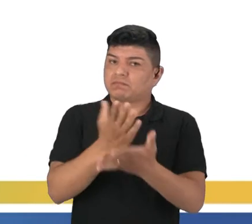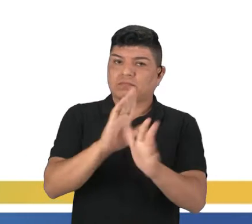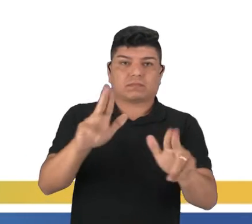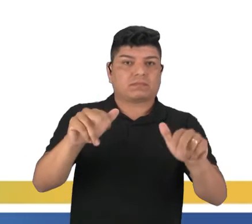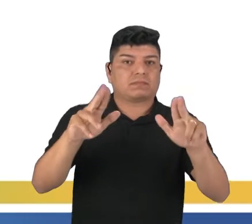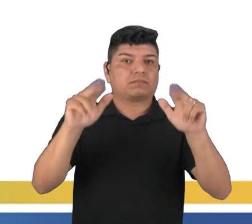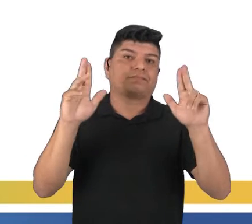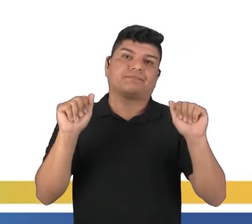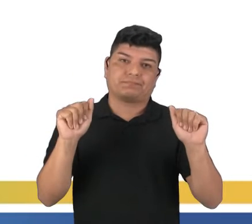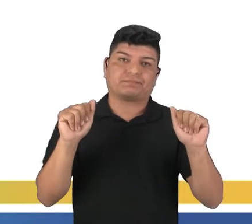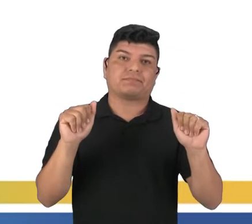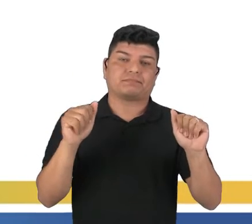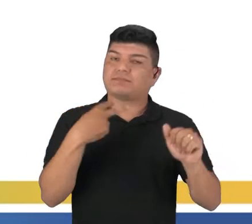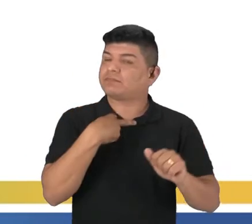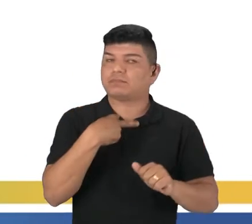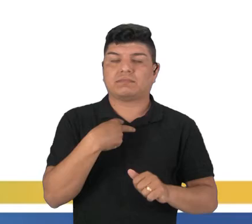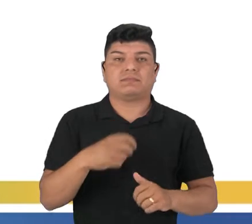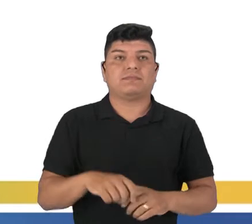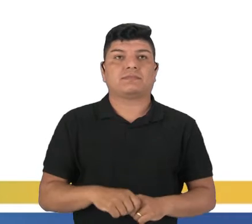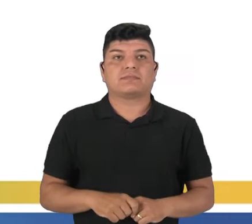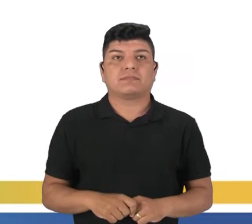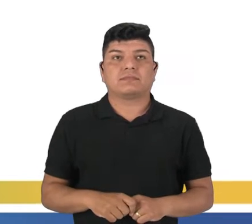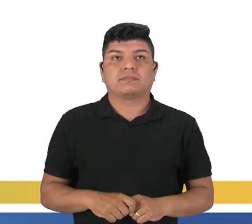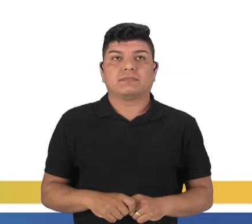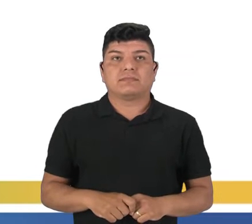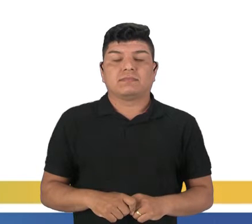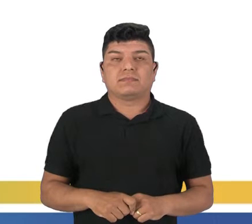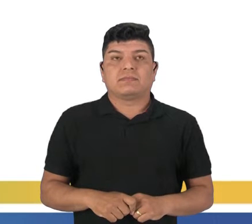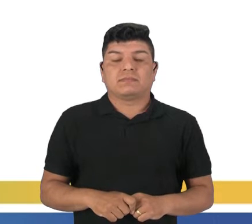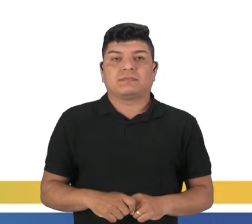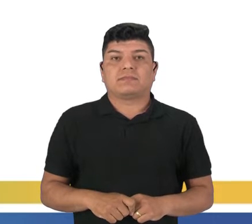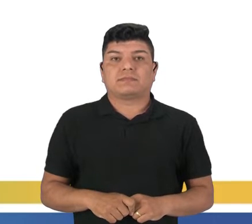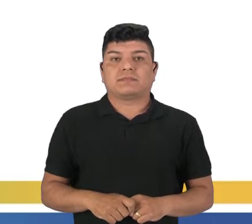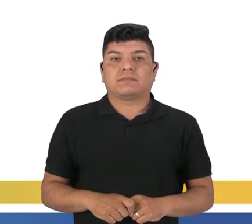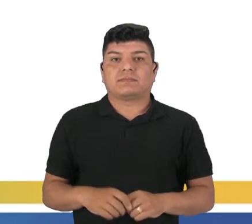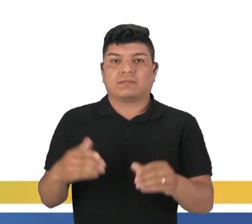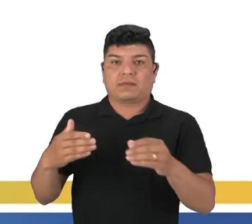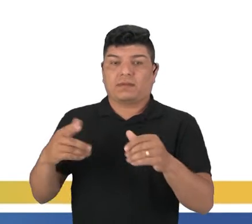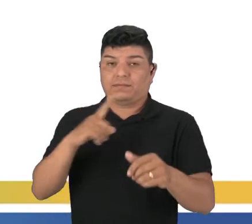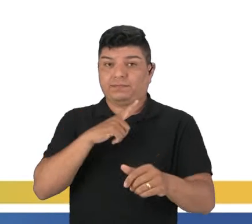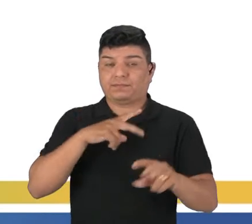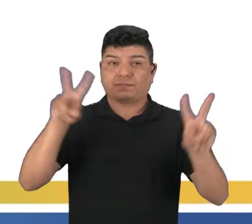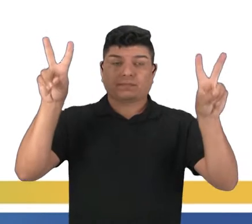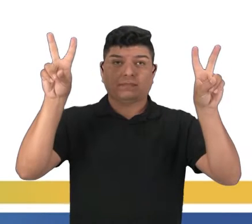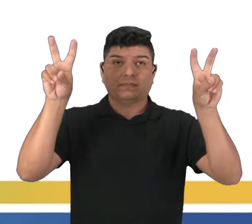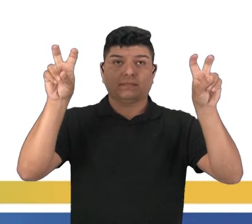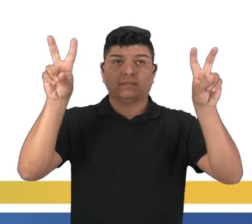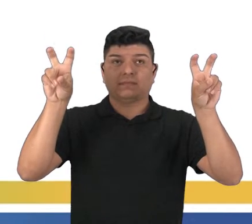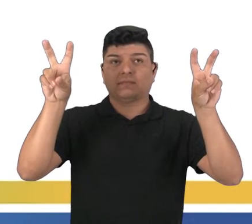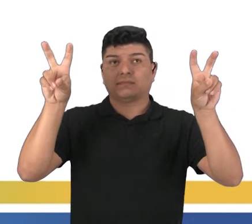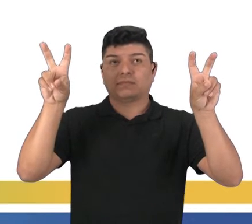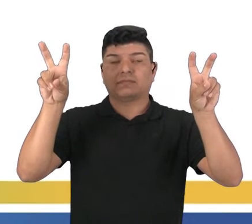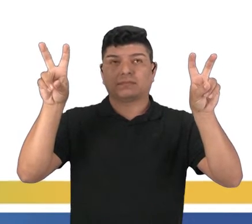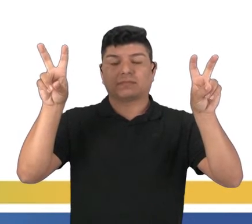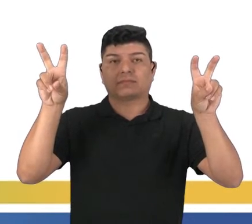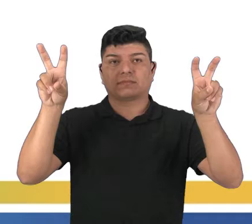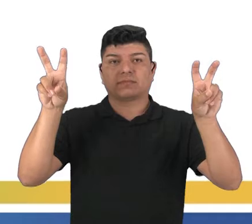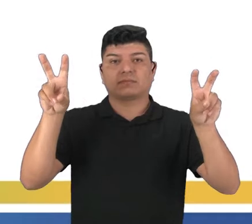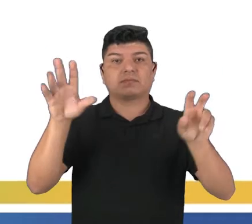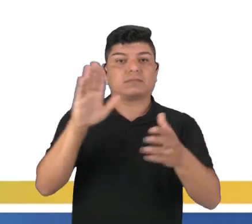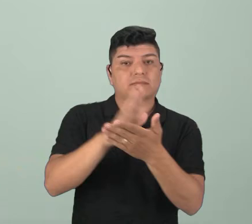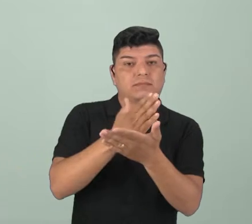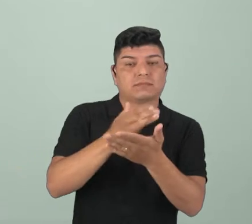inacabável, ou seja, que não termina nunca, tá? Tá certo? Então, você pegou o tema, pega ali, elenca